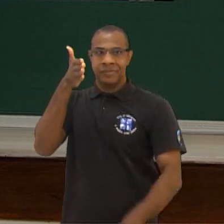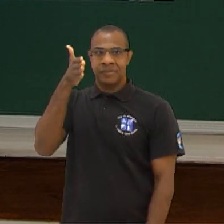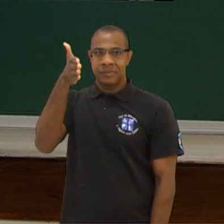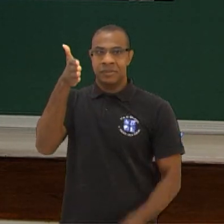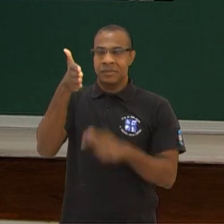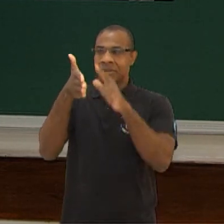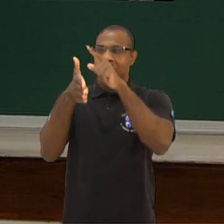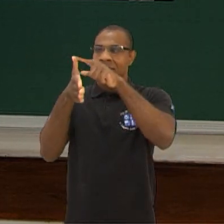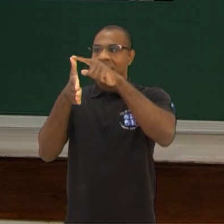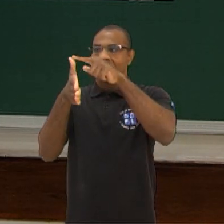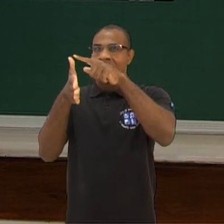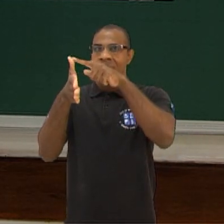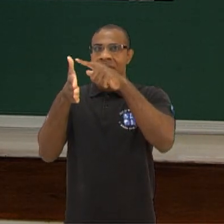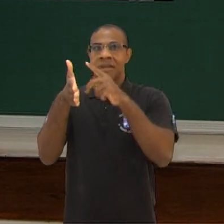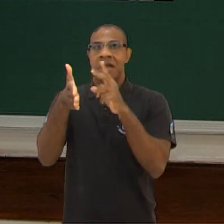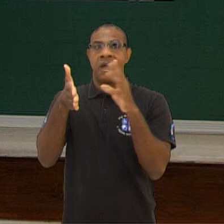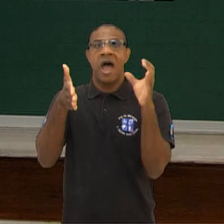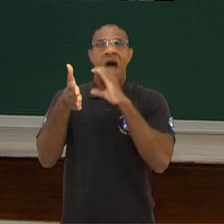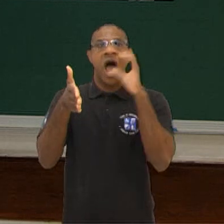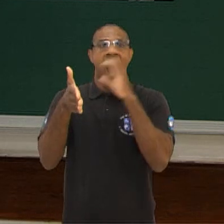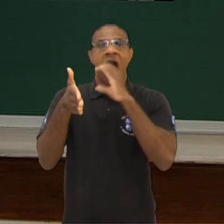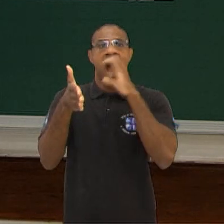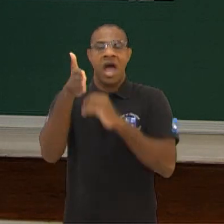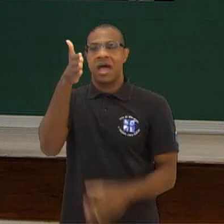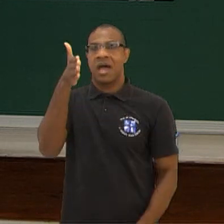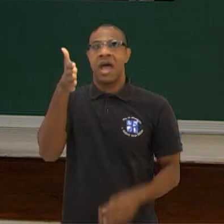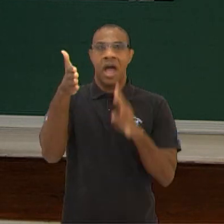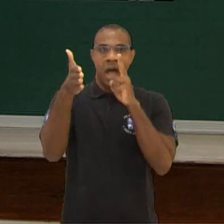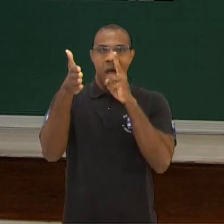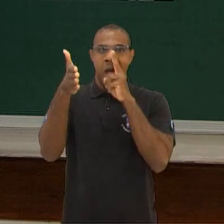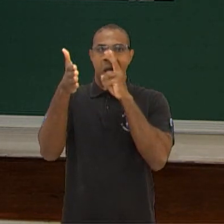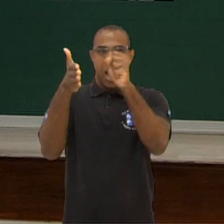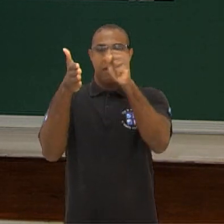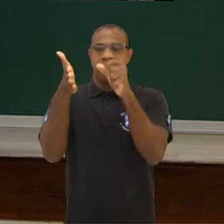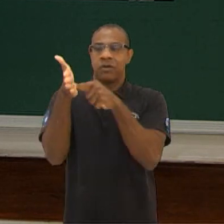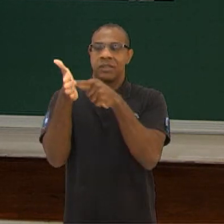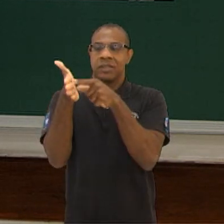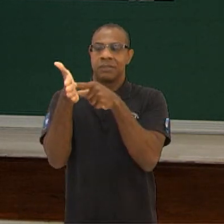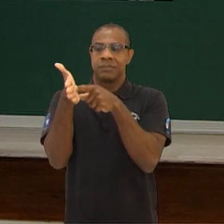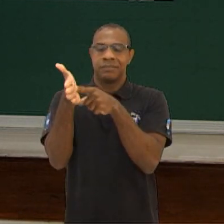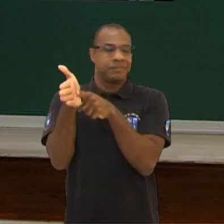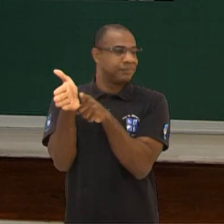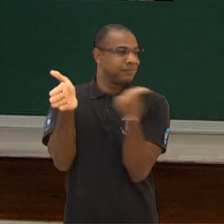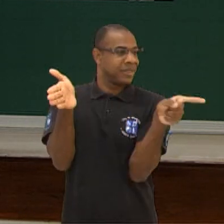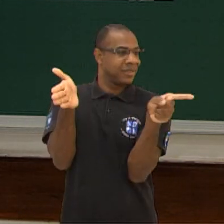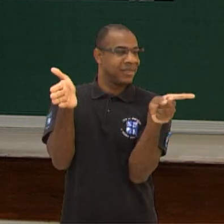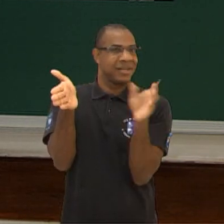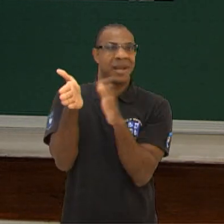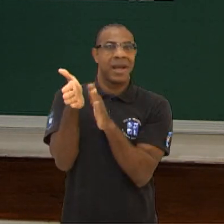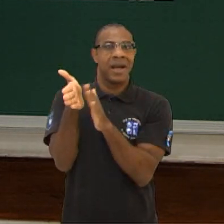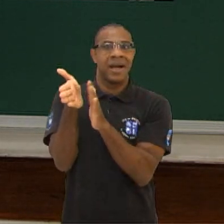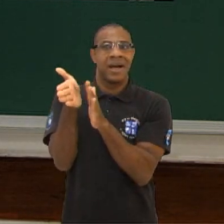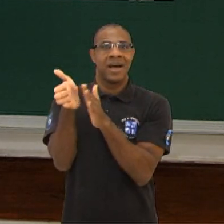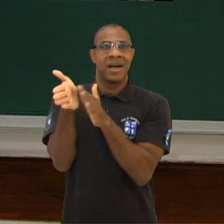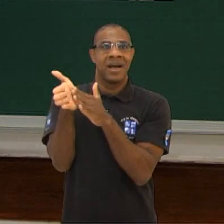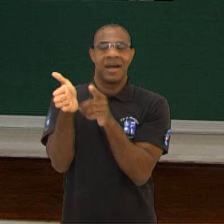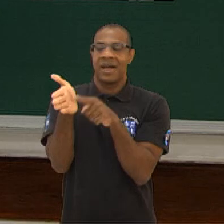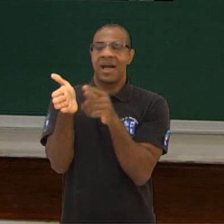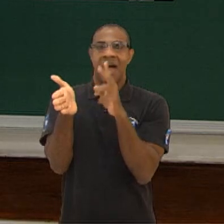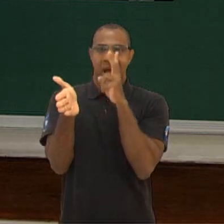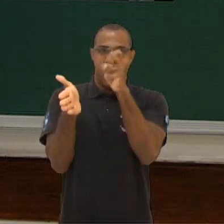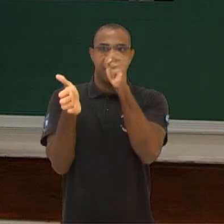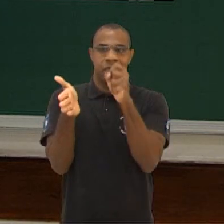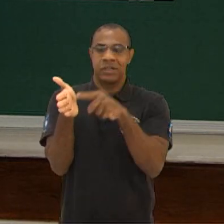dedão na direção da velocidade, olha a força aqui, a palma da mão, né? A palma da mão indica que a força é